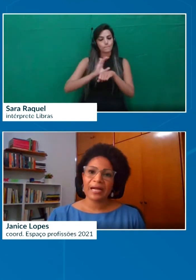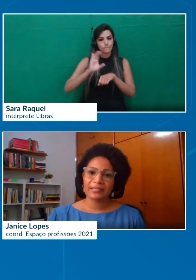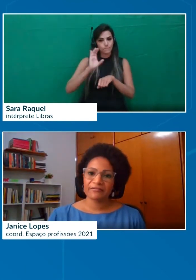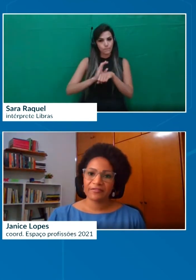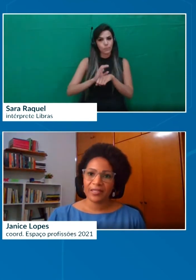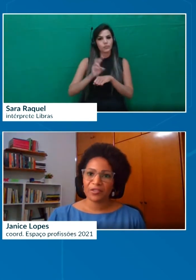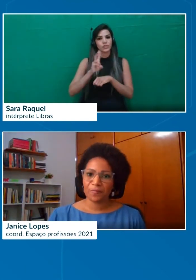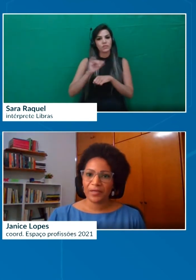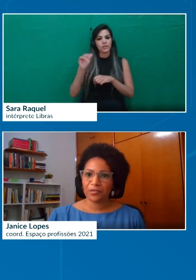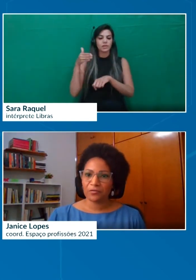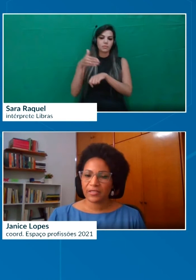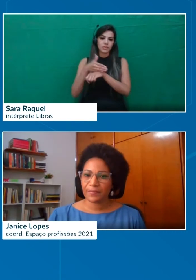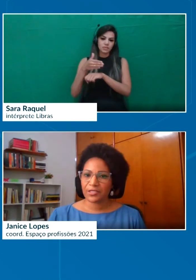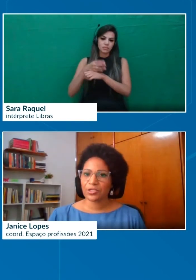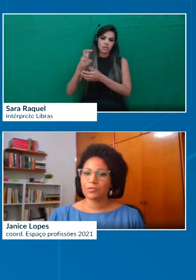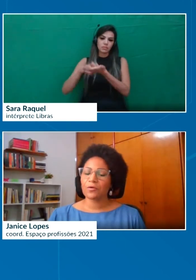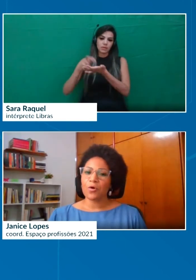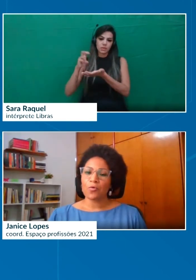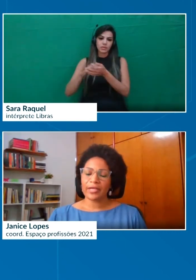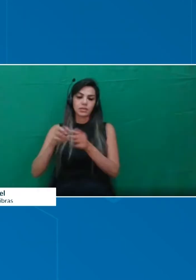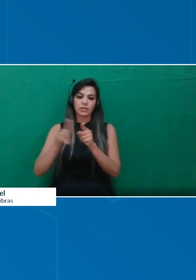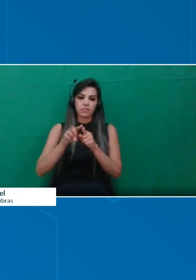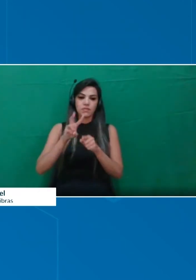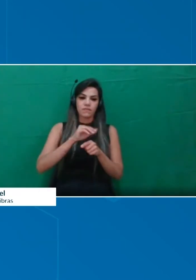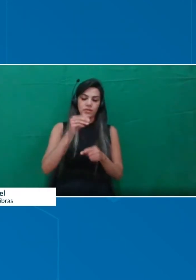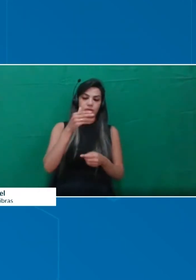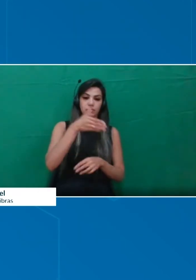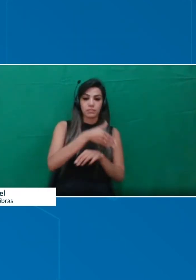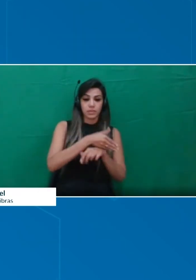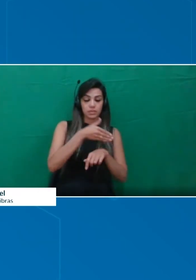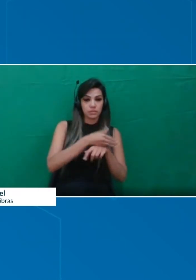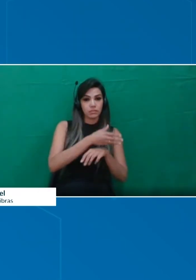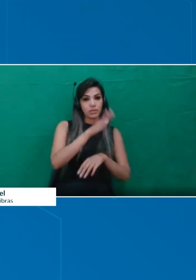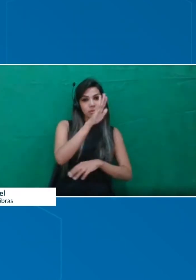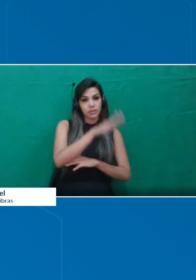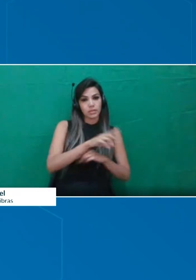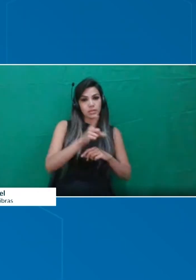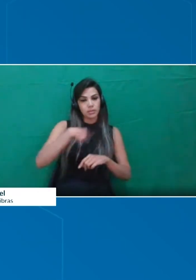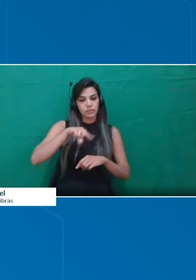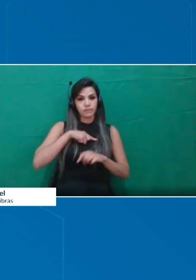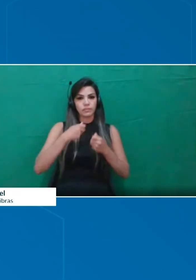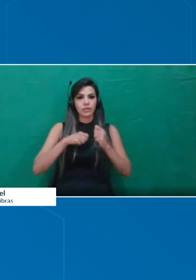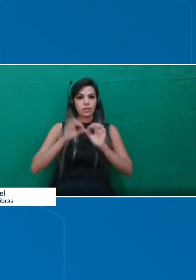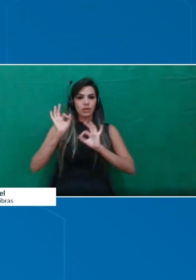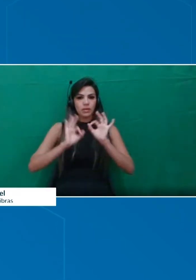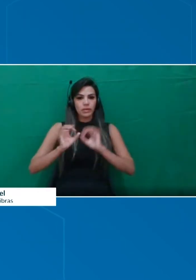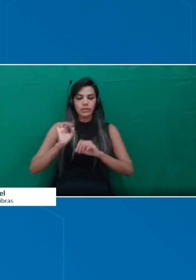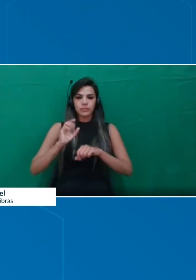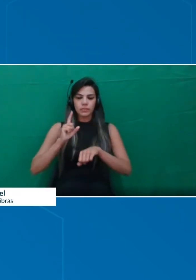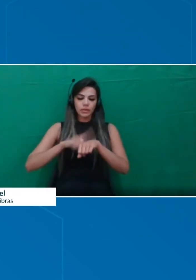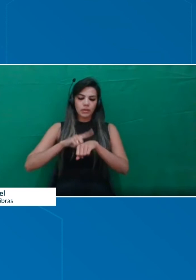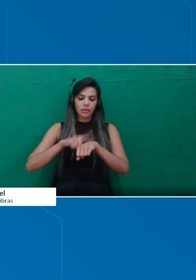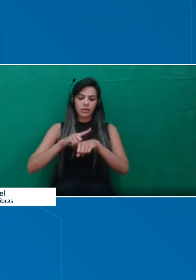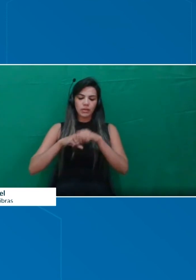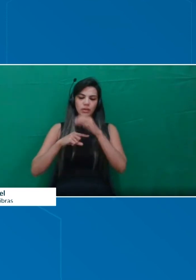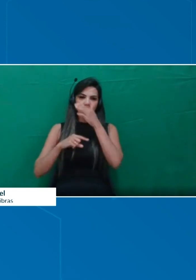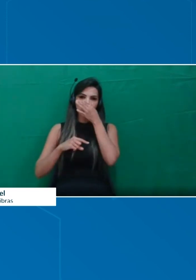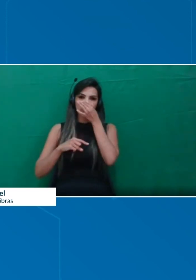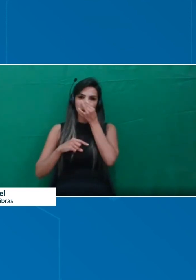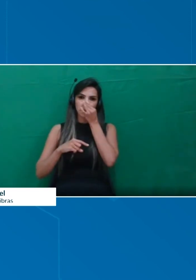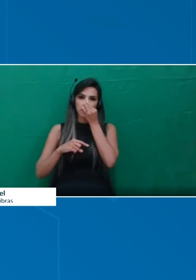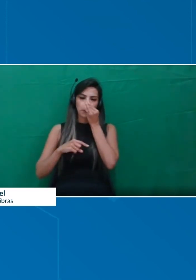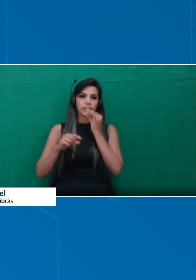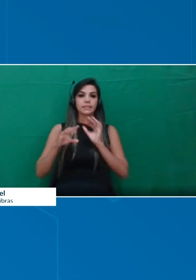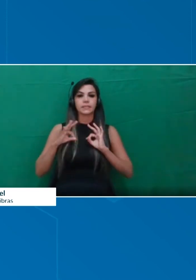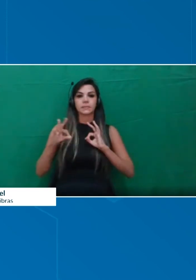terão lugar de fala no período vespertino. O que a gente precisou reorganizar são os tempos, né, dessas falas, mas todos